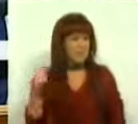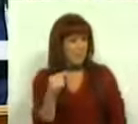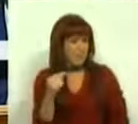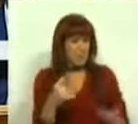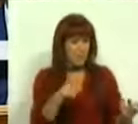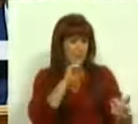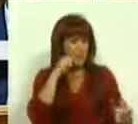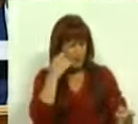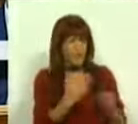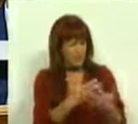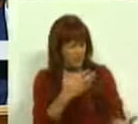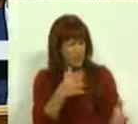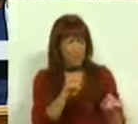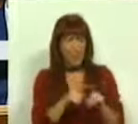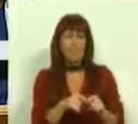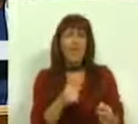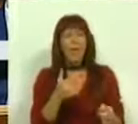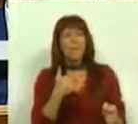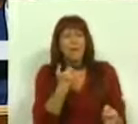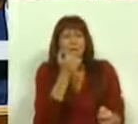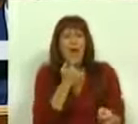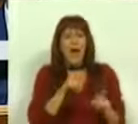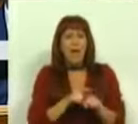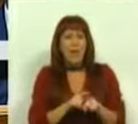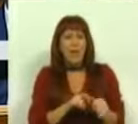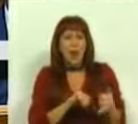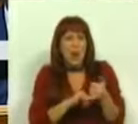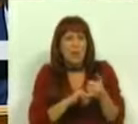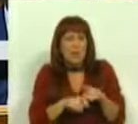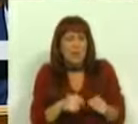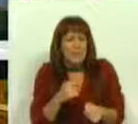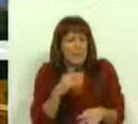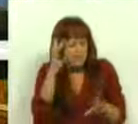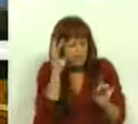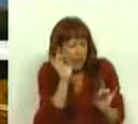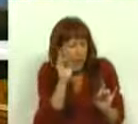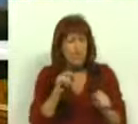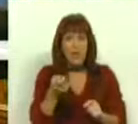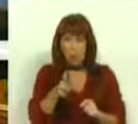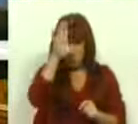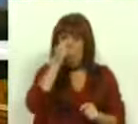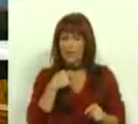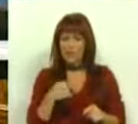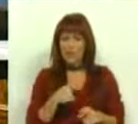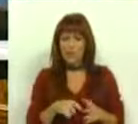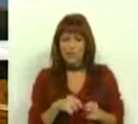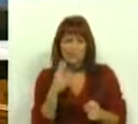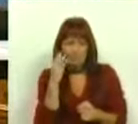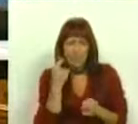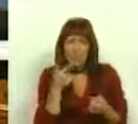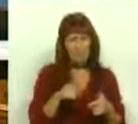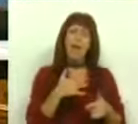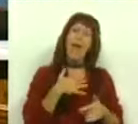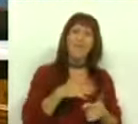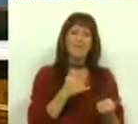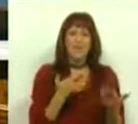pessimismo poderá agradar aos militantes mais acérrimos e poderá agradar até aos ex-governantes mais complexados,